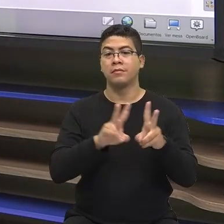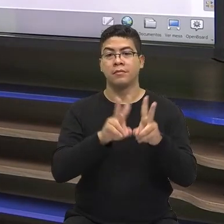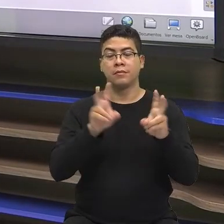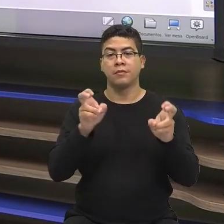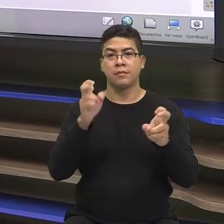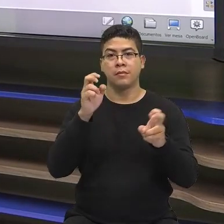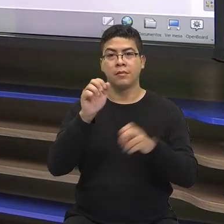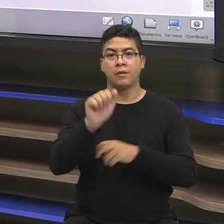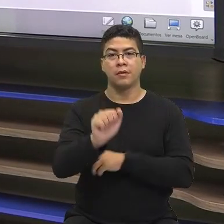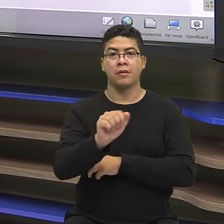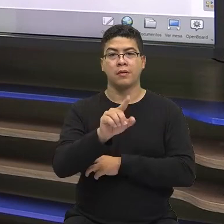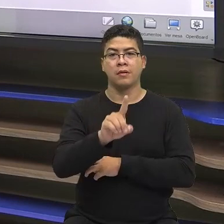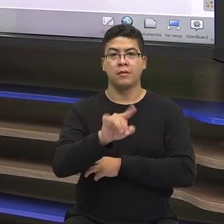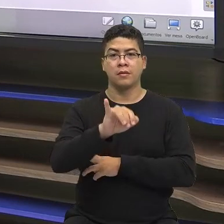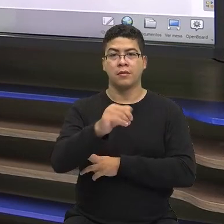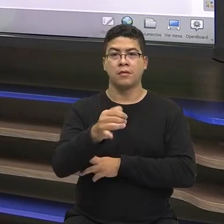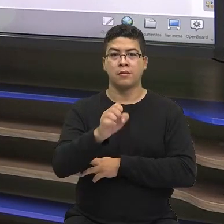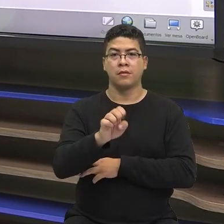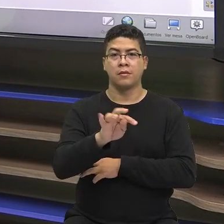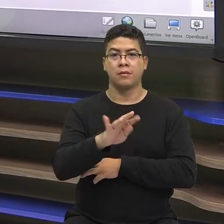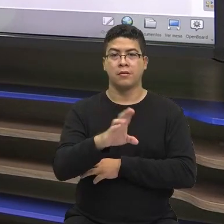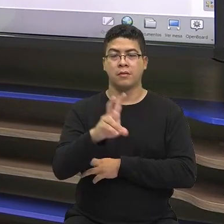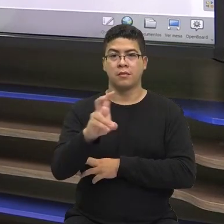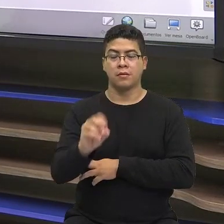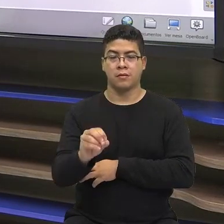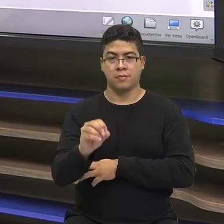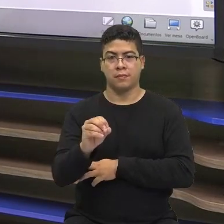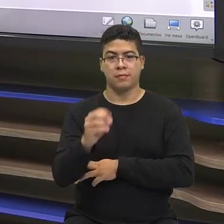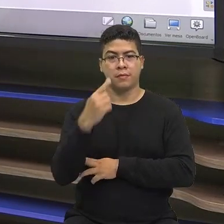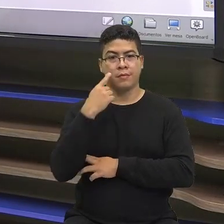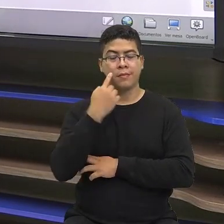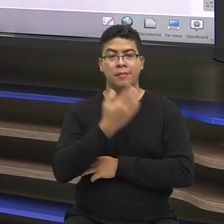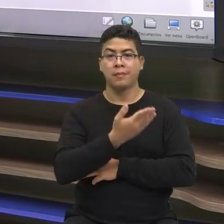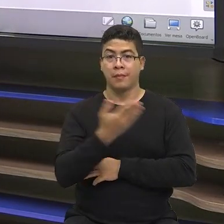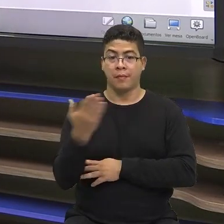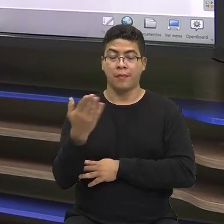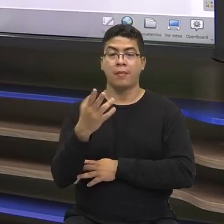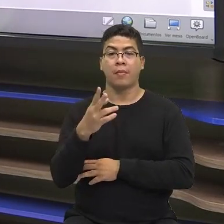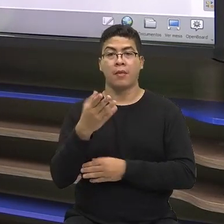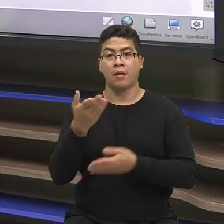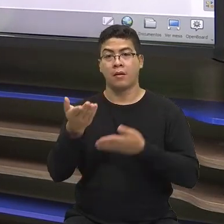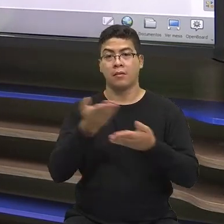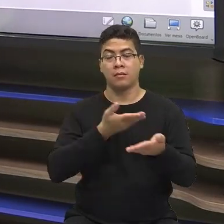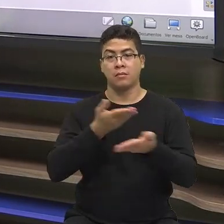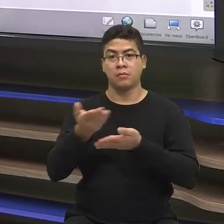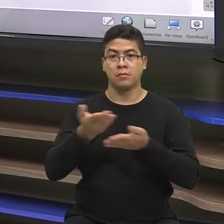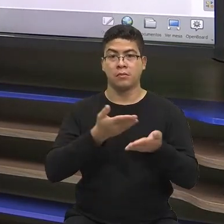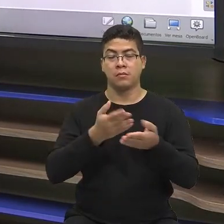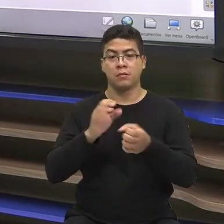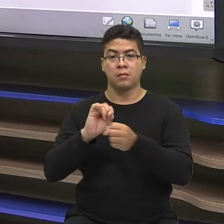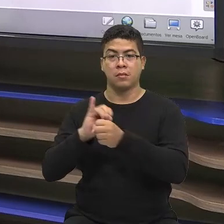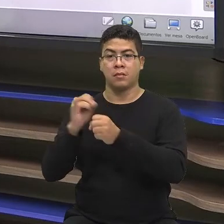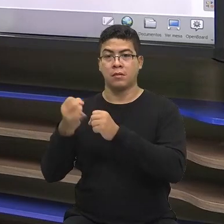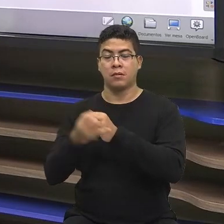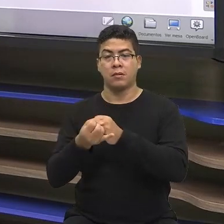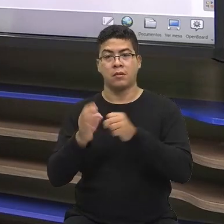adjetivo na nossa aula de hoje. Falamos da relação entre